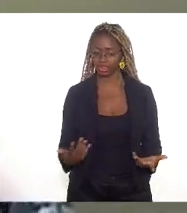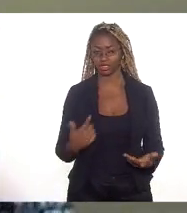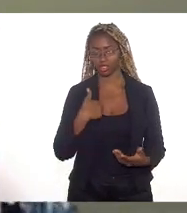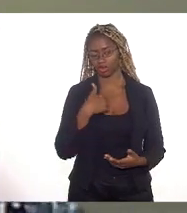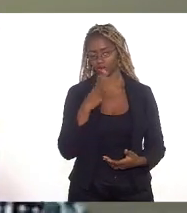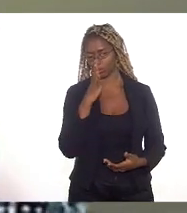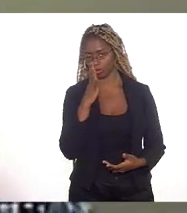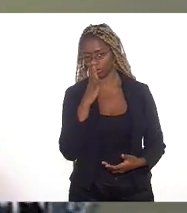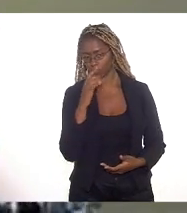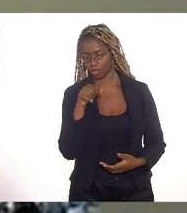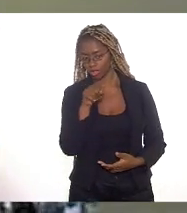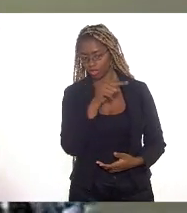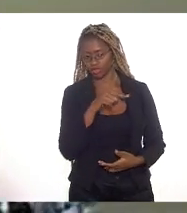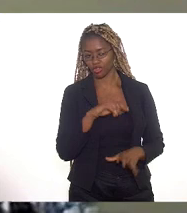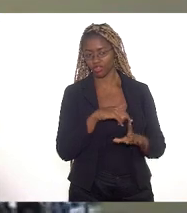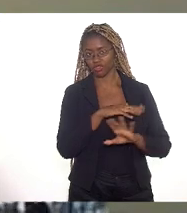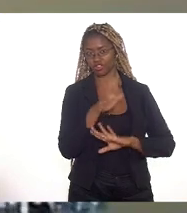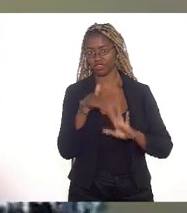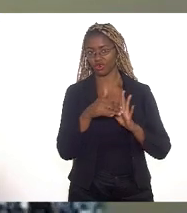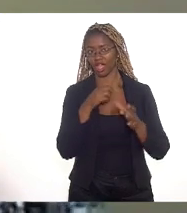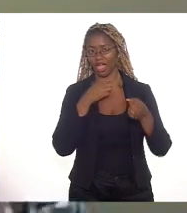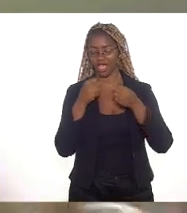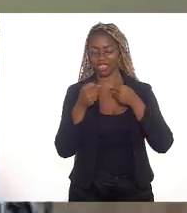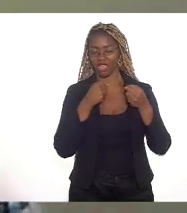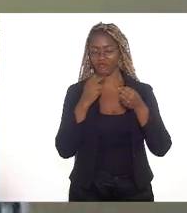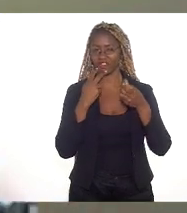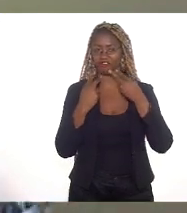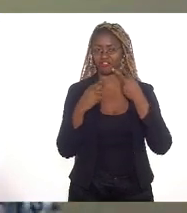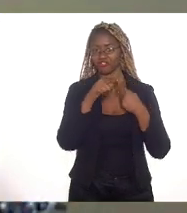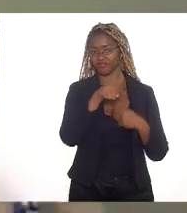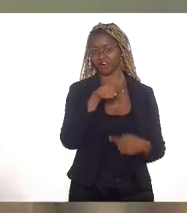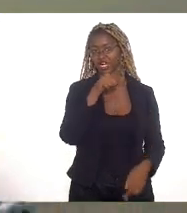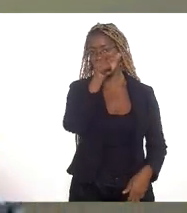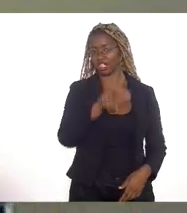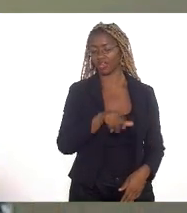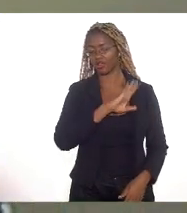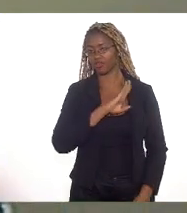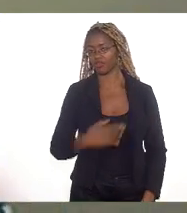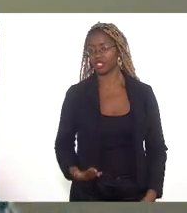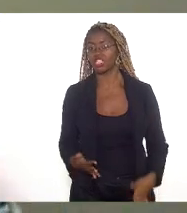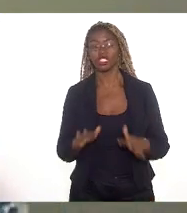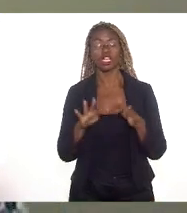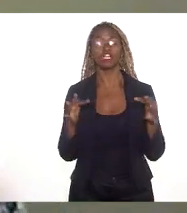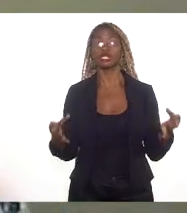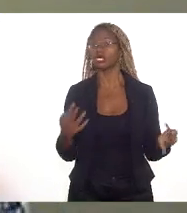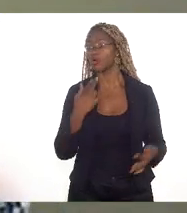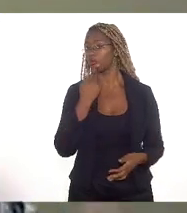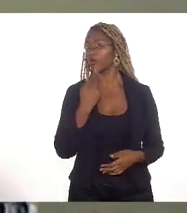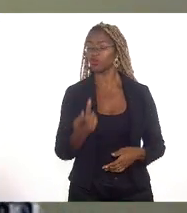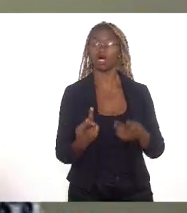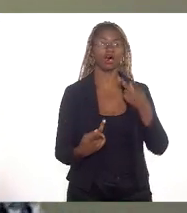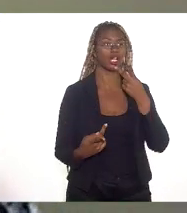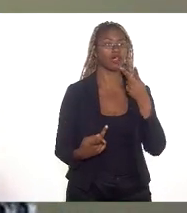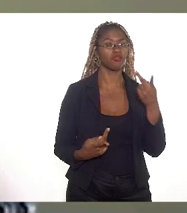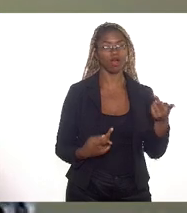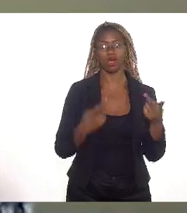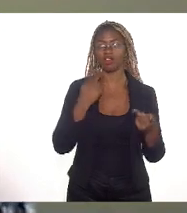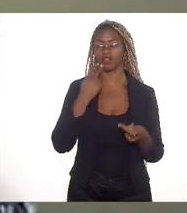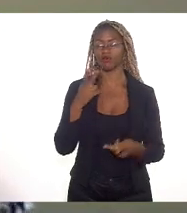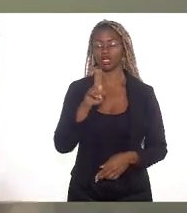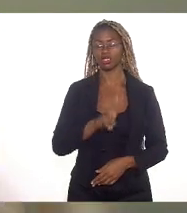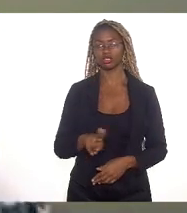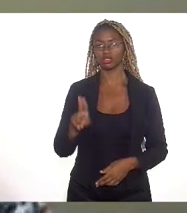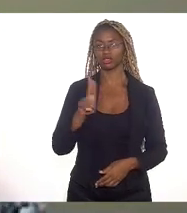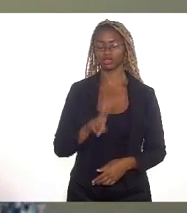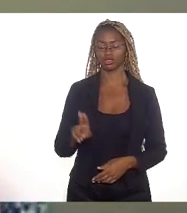entrevistas dadas pelo governador, a simples fala sobre utilizar na questão